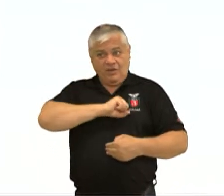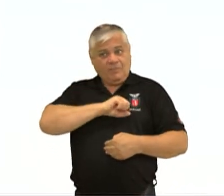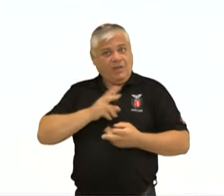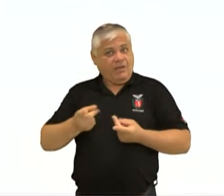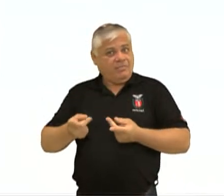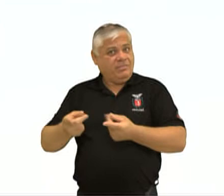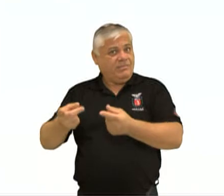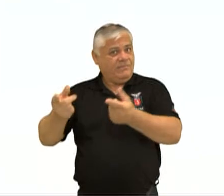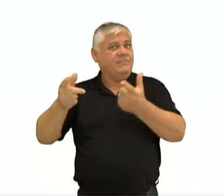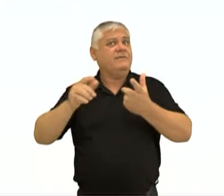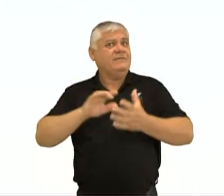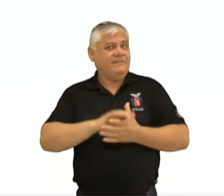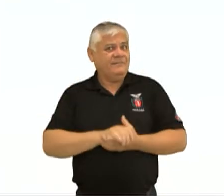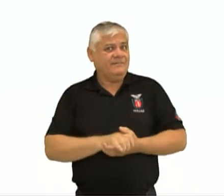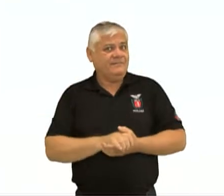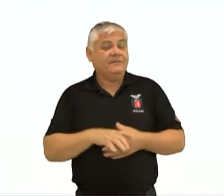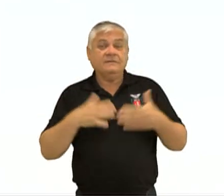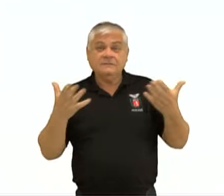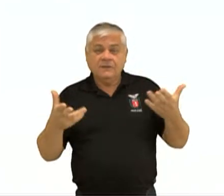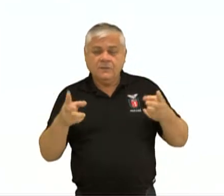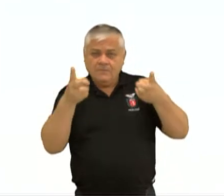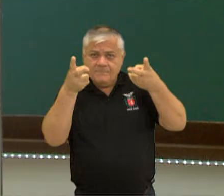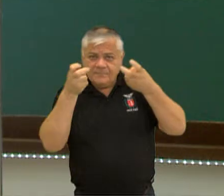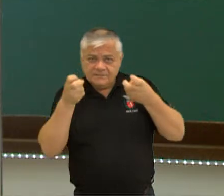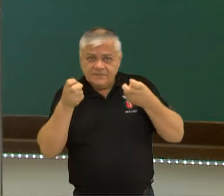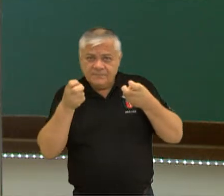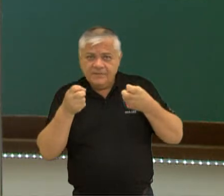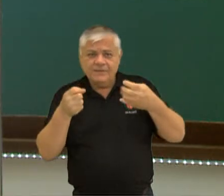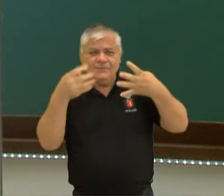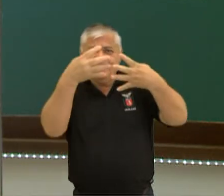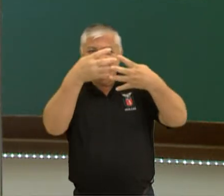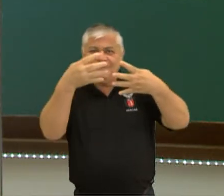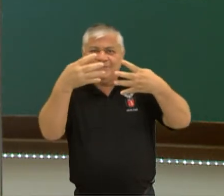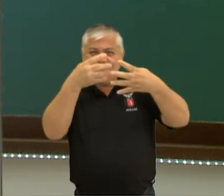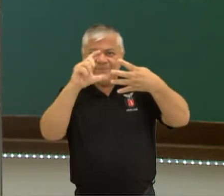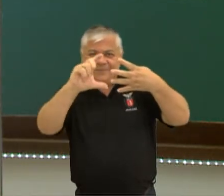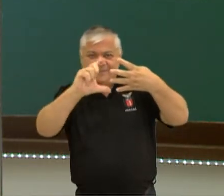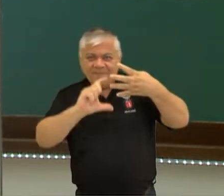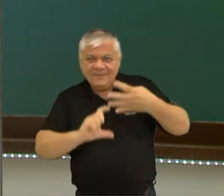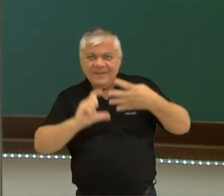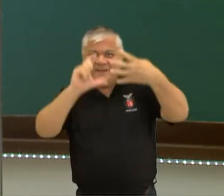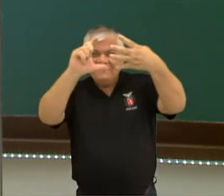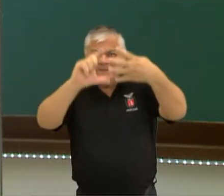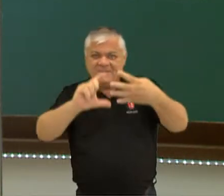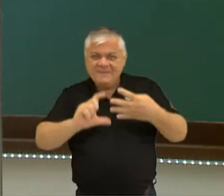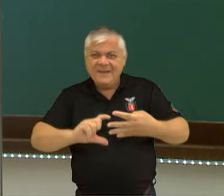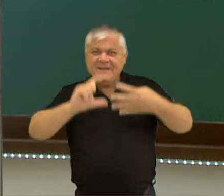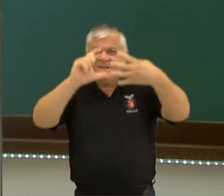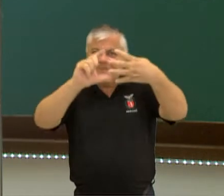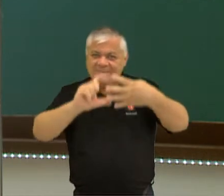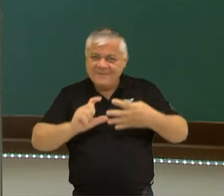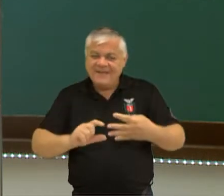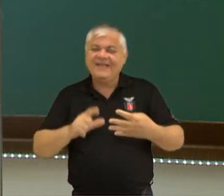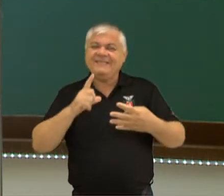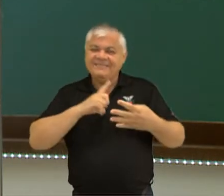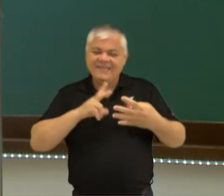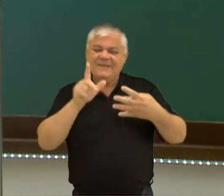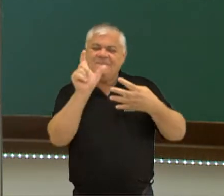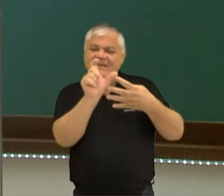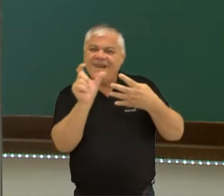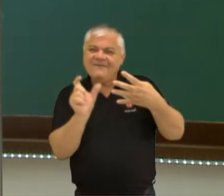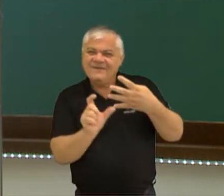eternamente. Então você pode perceber aí que há rimas, que há versos e estrofes nesse nosso fragmento de